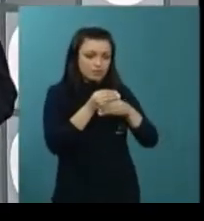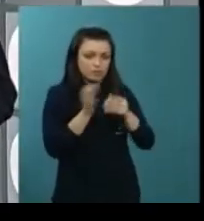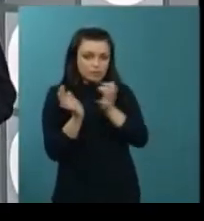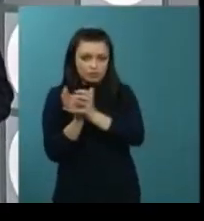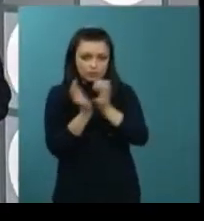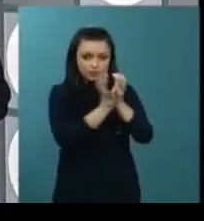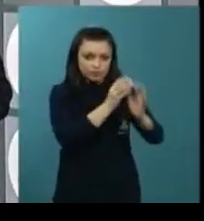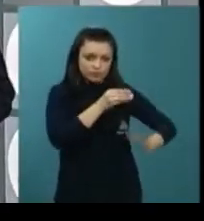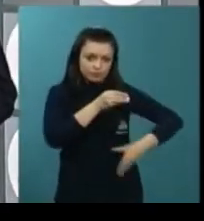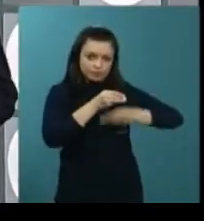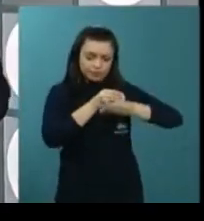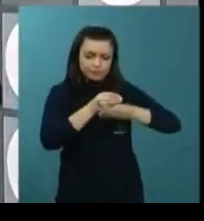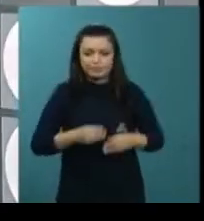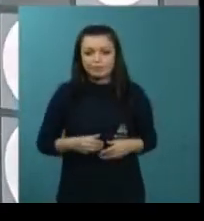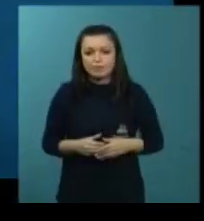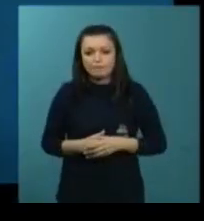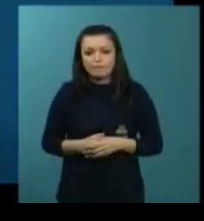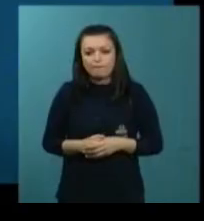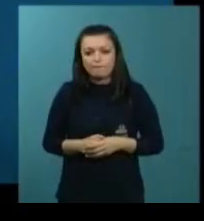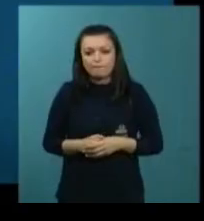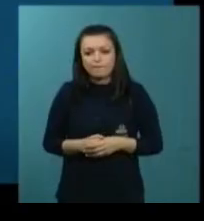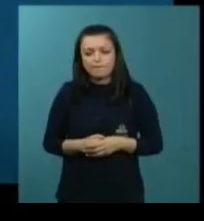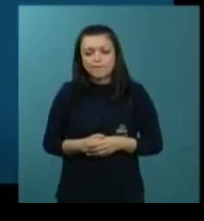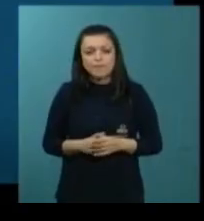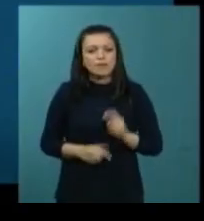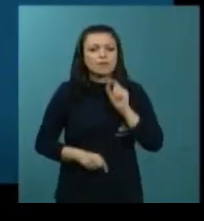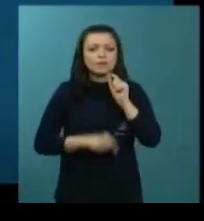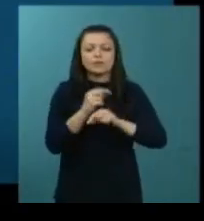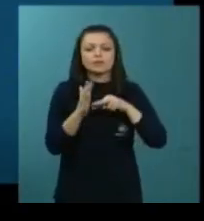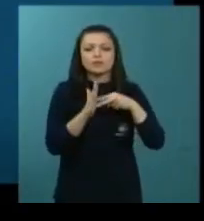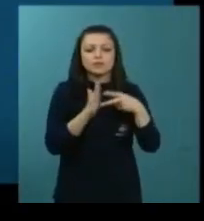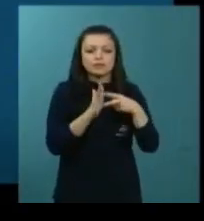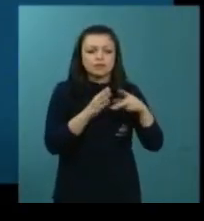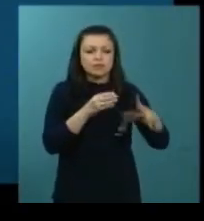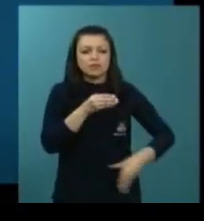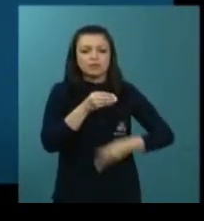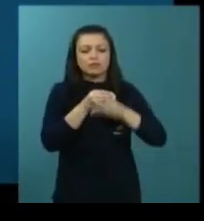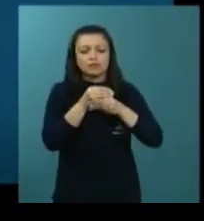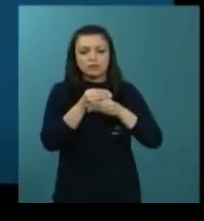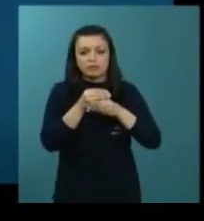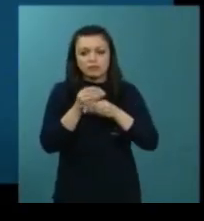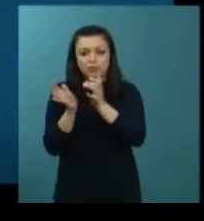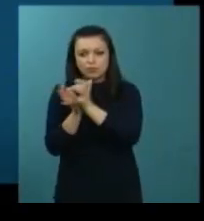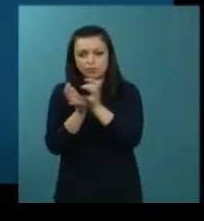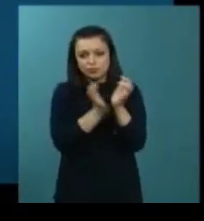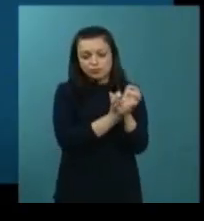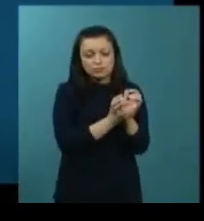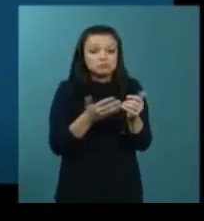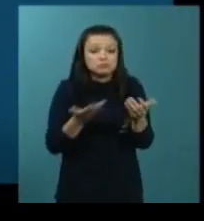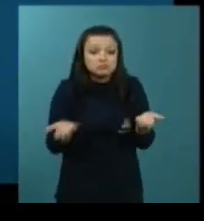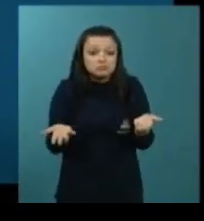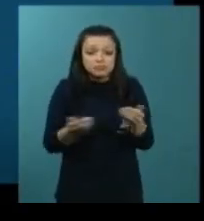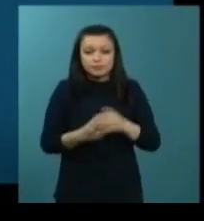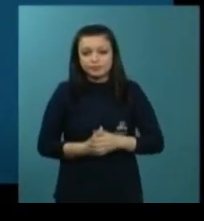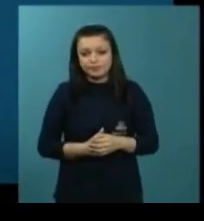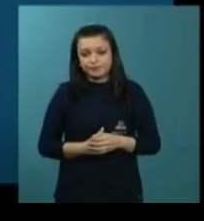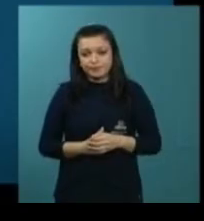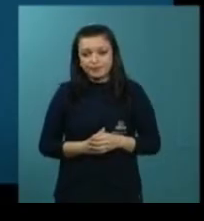de conjuntos. E o que é a complementação entre